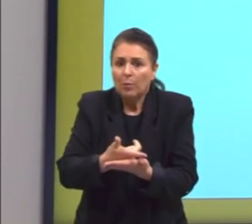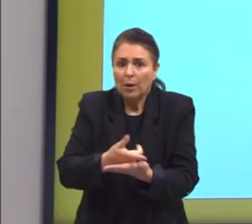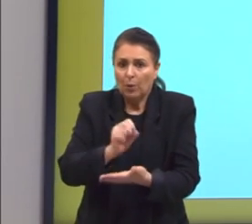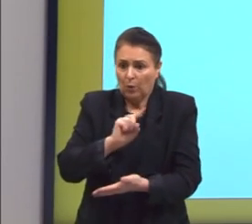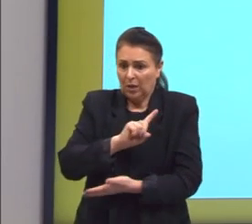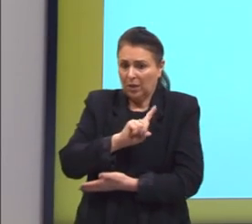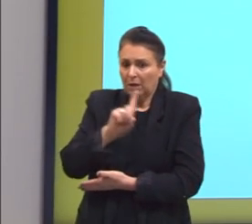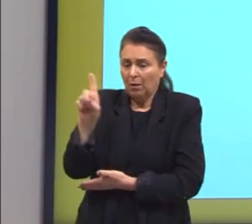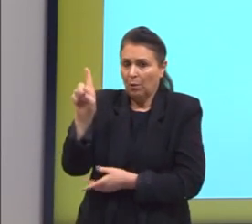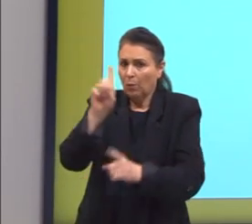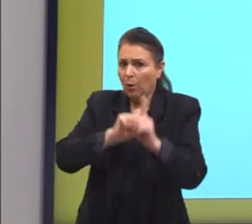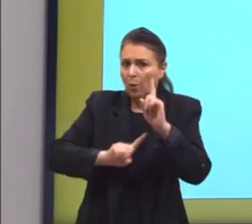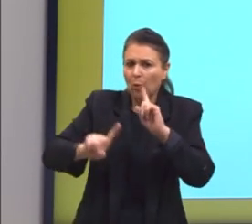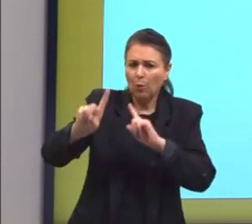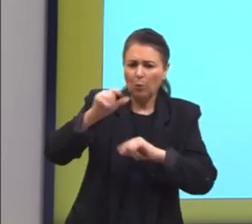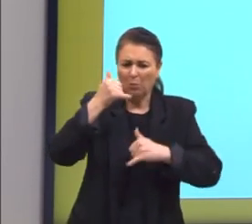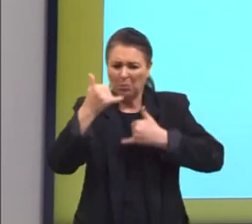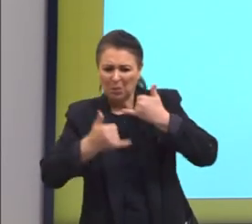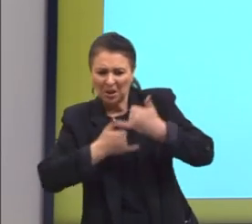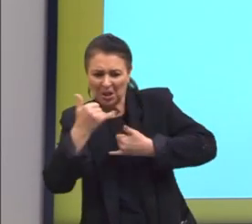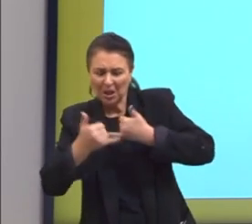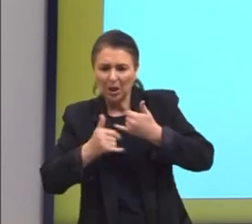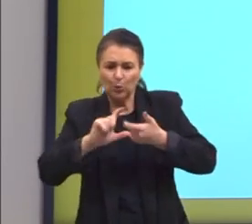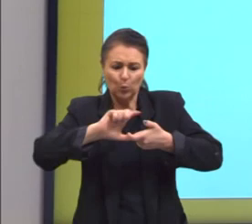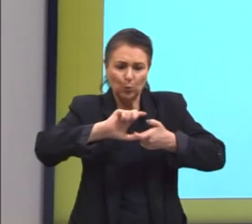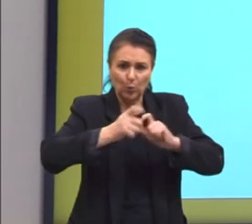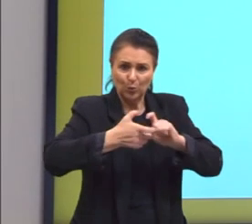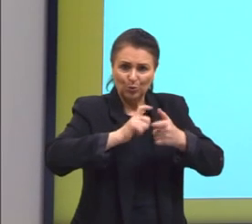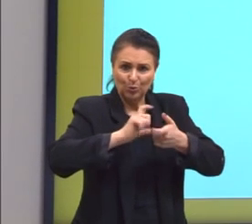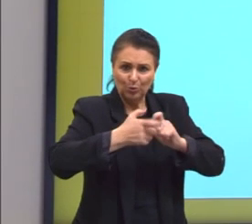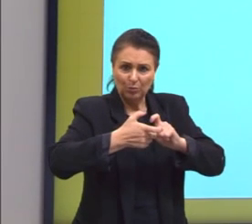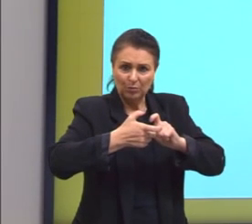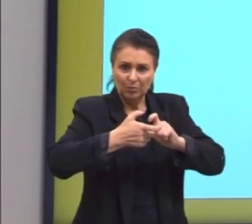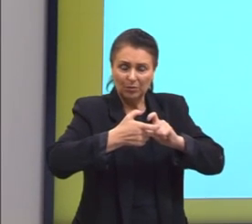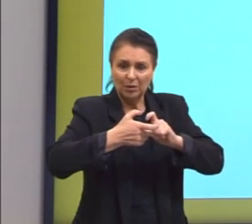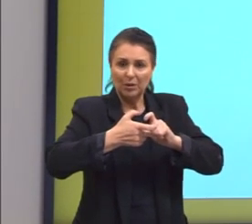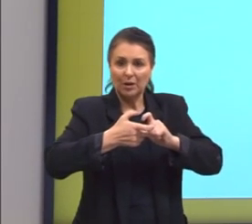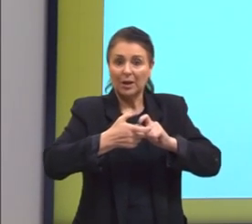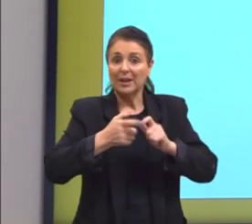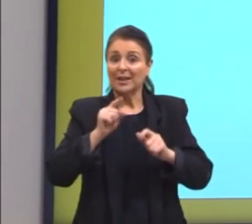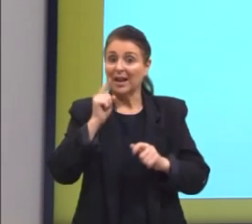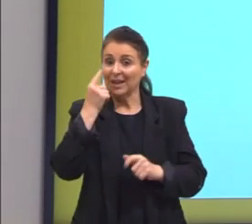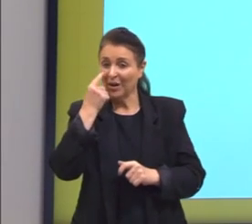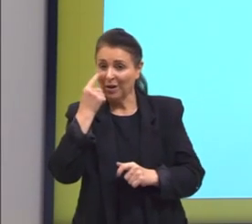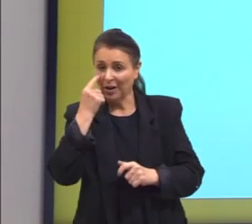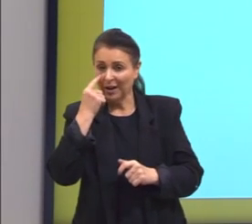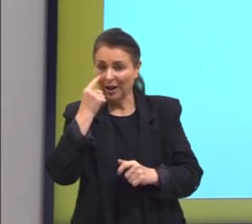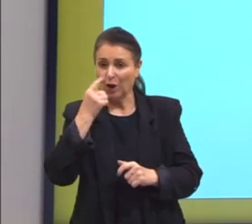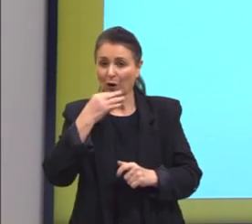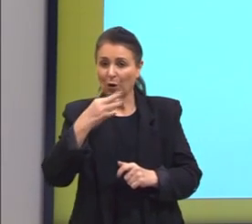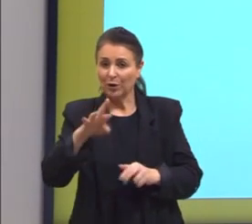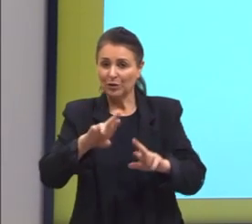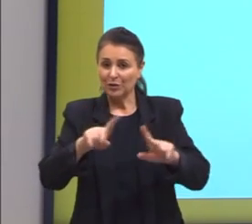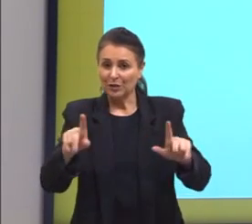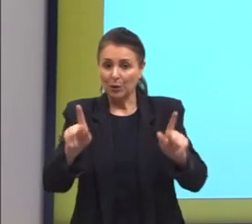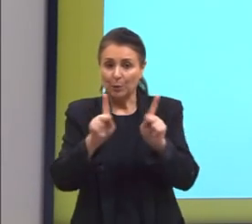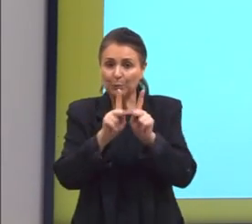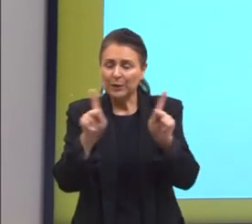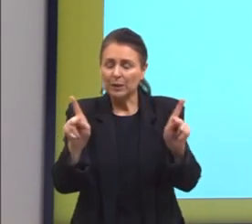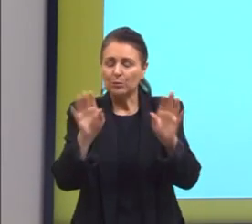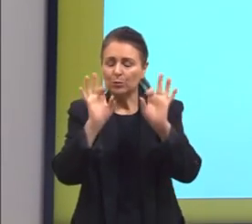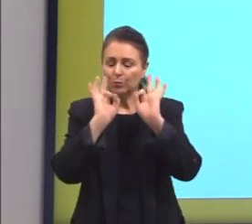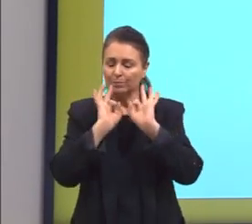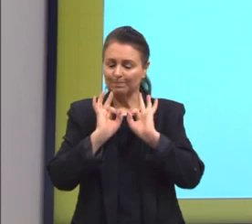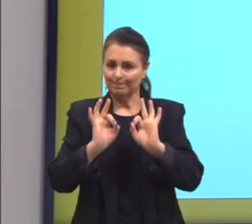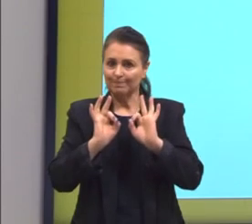de determinado brinquedo ou jogo E aí tá sinalizado de outra cor ali também período corretamente organizado